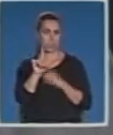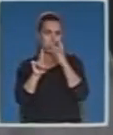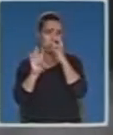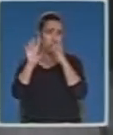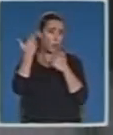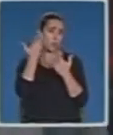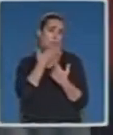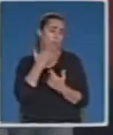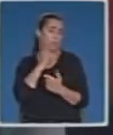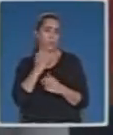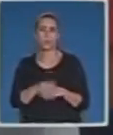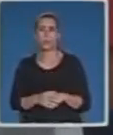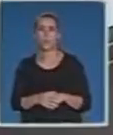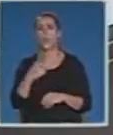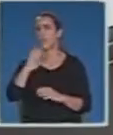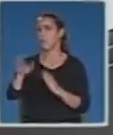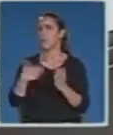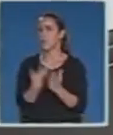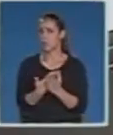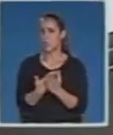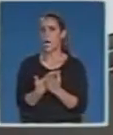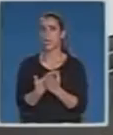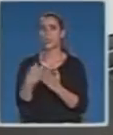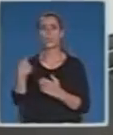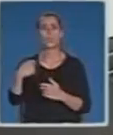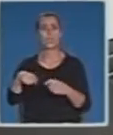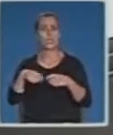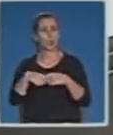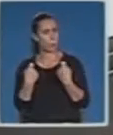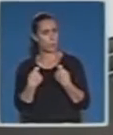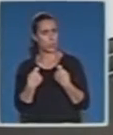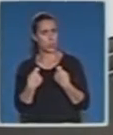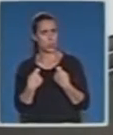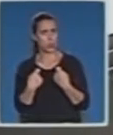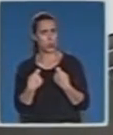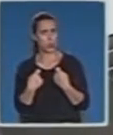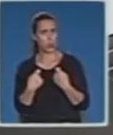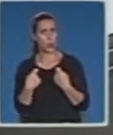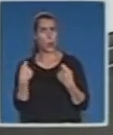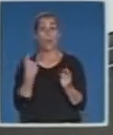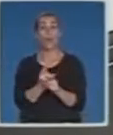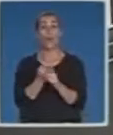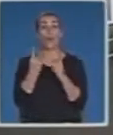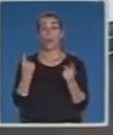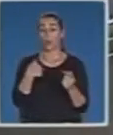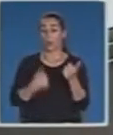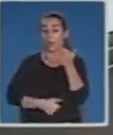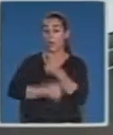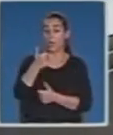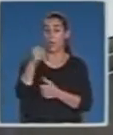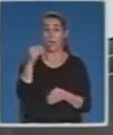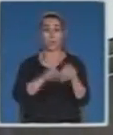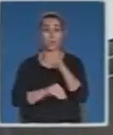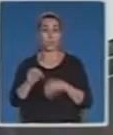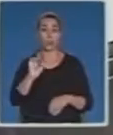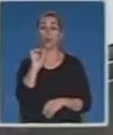o que acontecer. Vou ser candidato a Presidente do partido para justificar o porquê de ter ganho as eleições ou